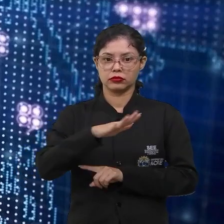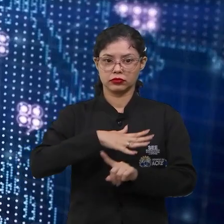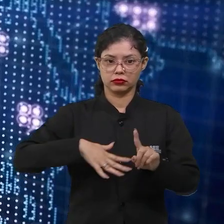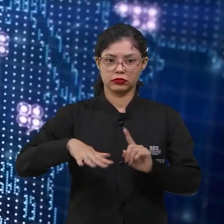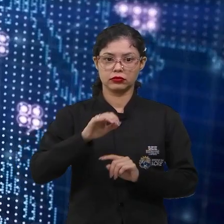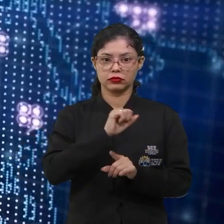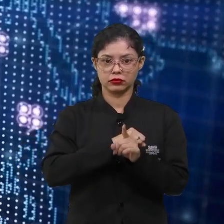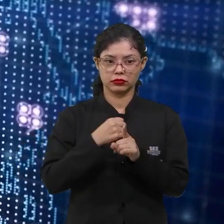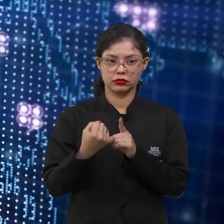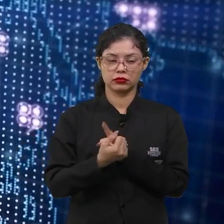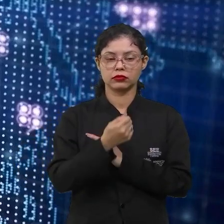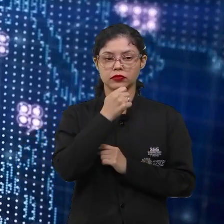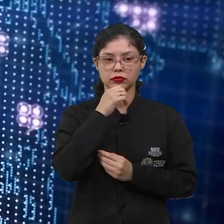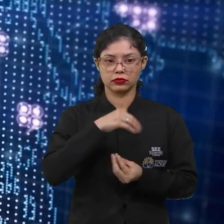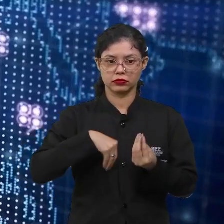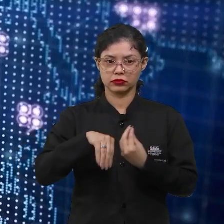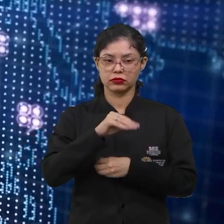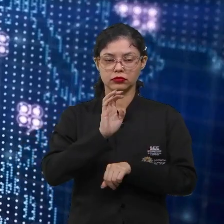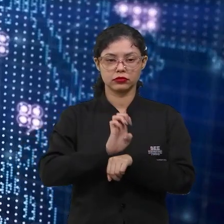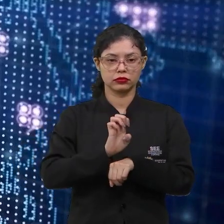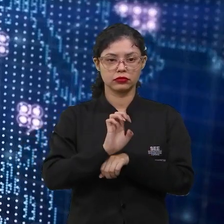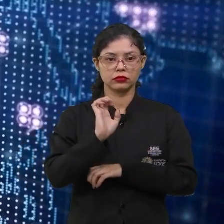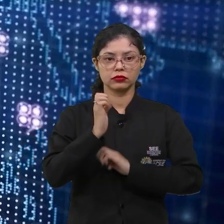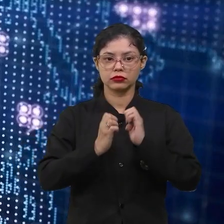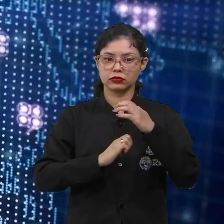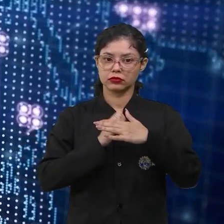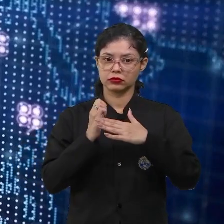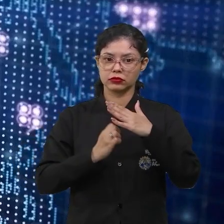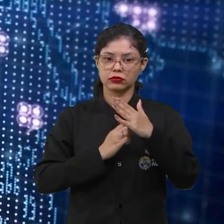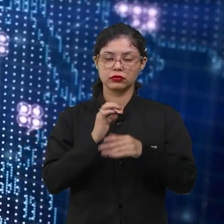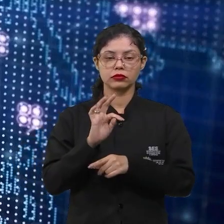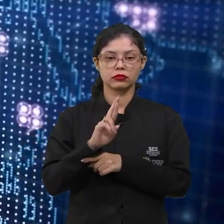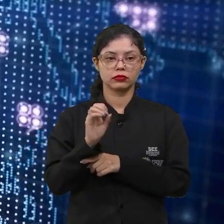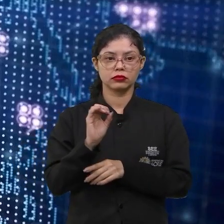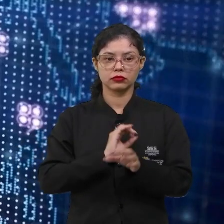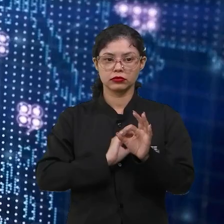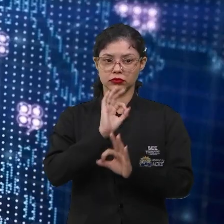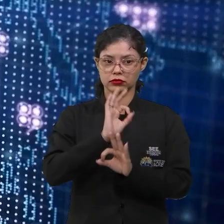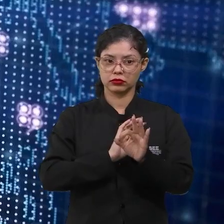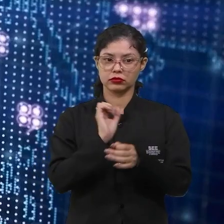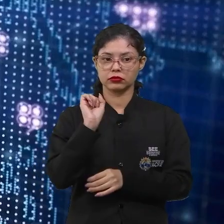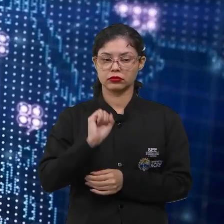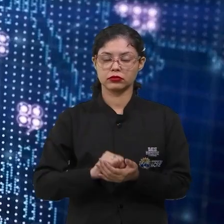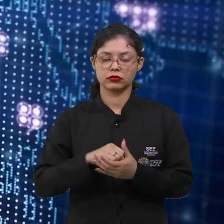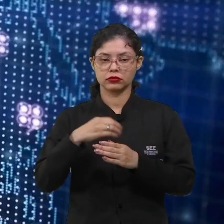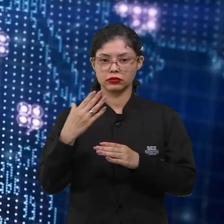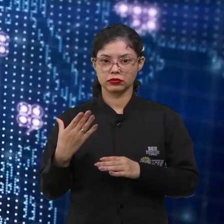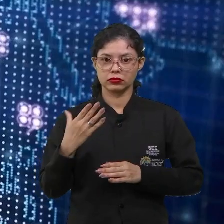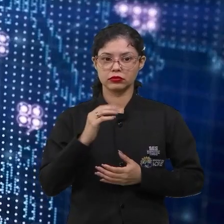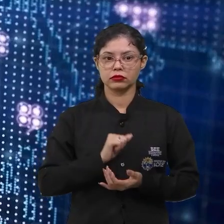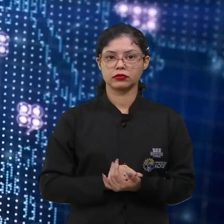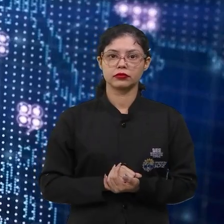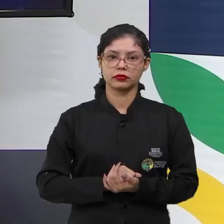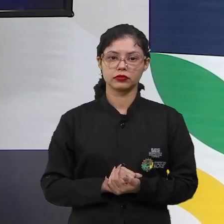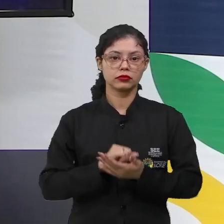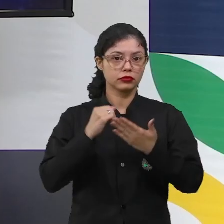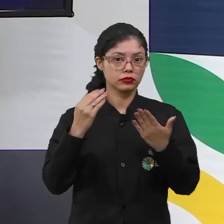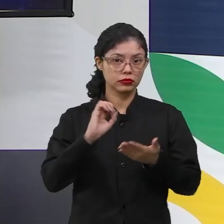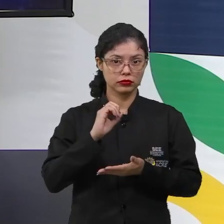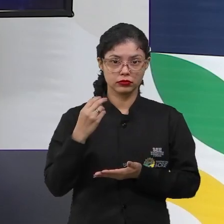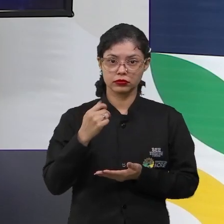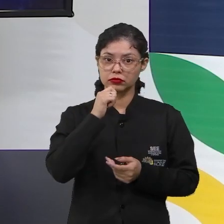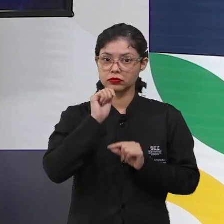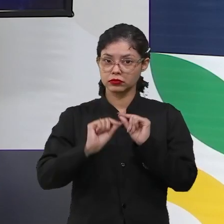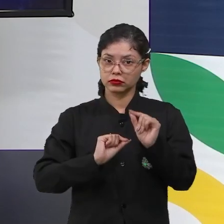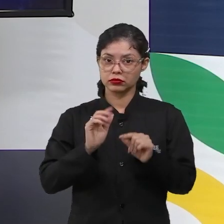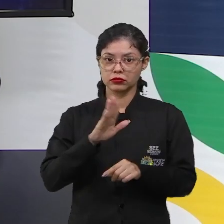sociais, envolvendo aí estados, empresas transnacionais e organizações internacionais. Ou seja,